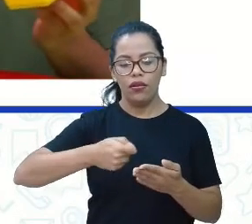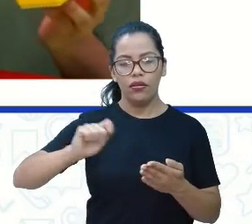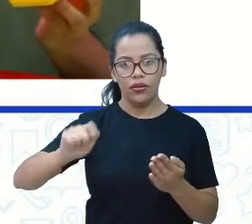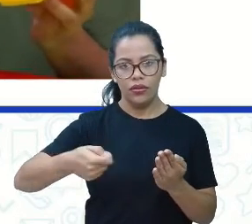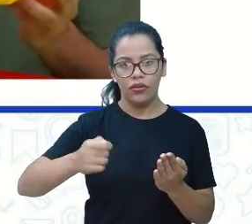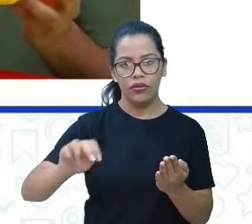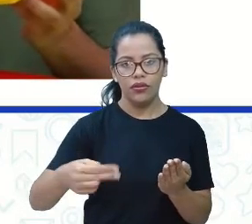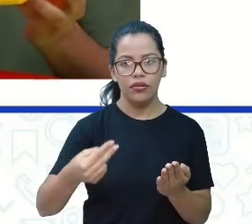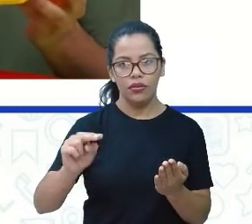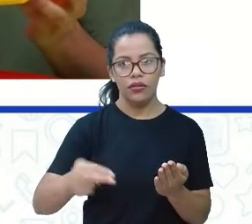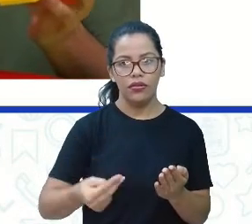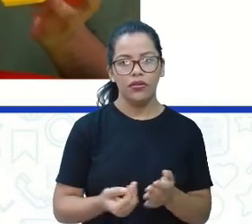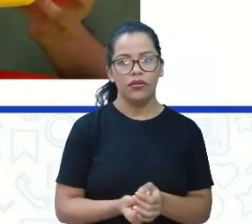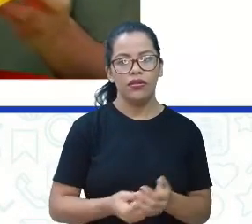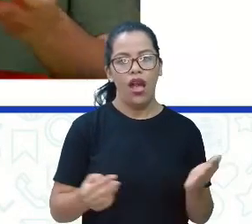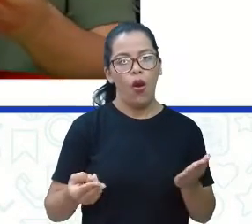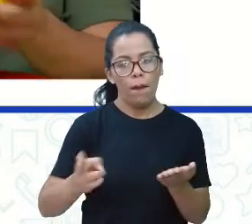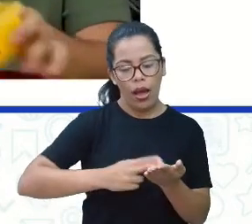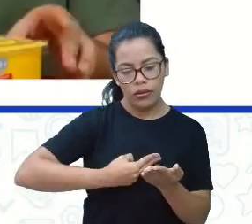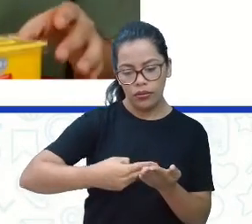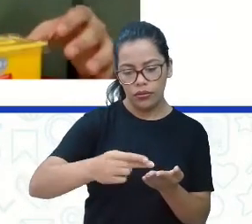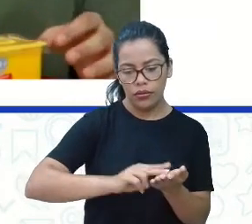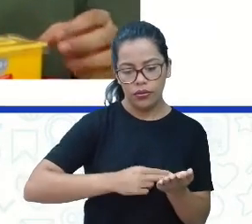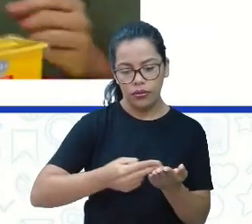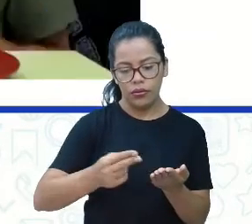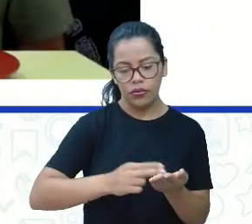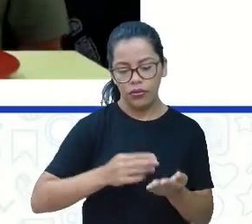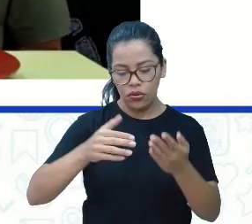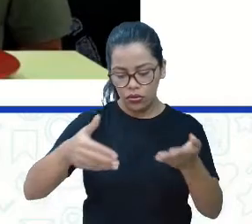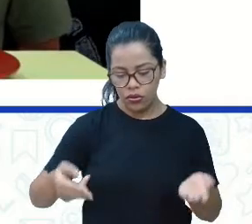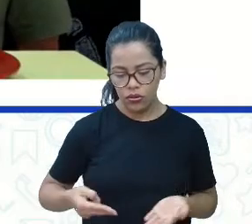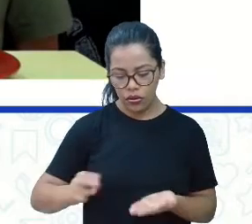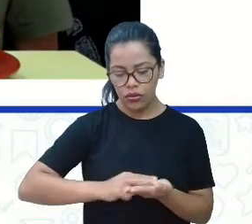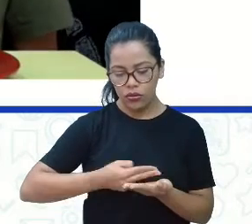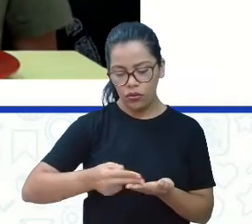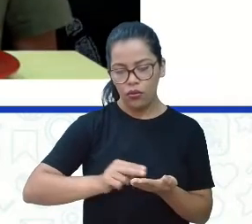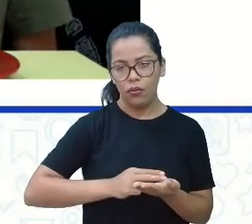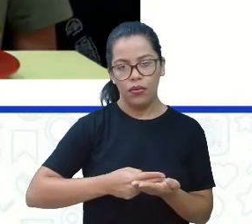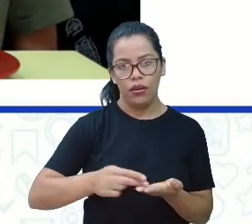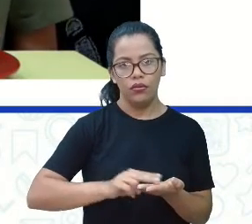a faca com a manteiga na fatia de pão sobre o prato.